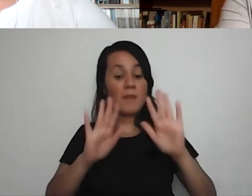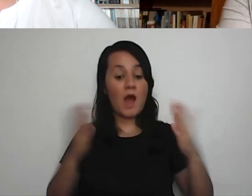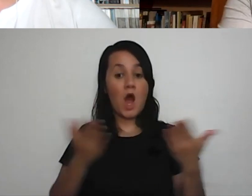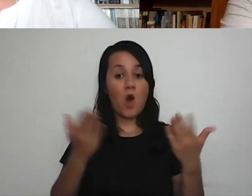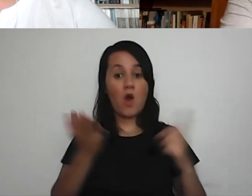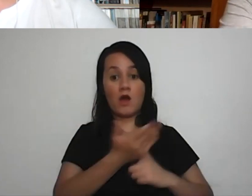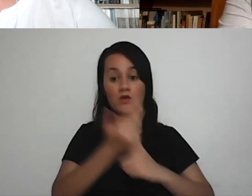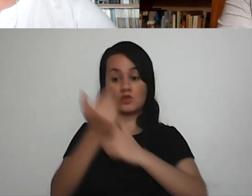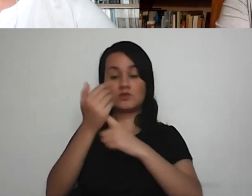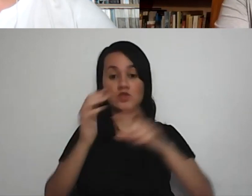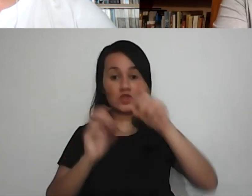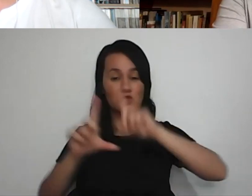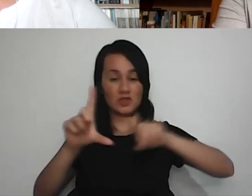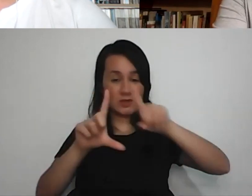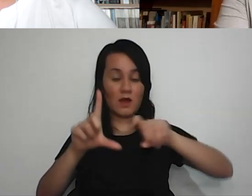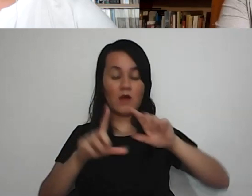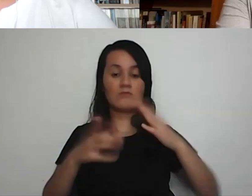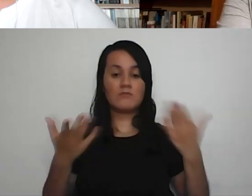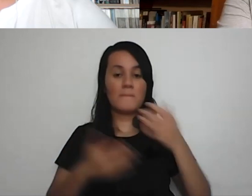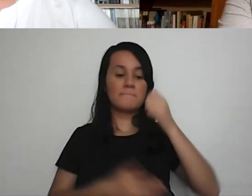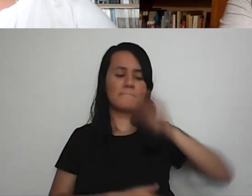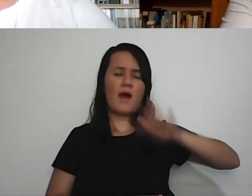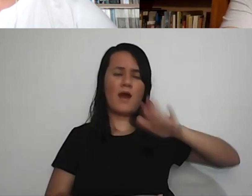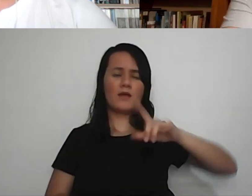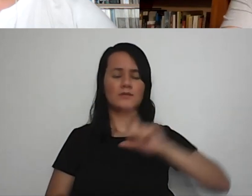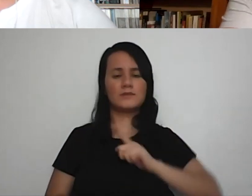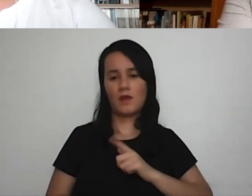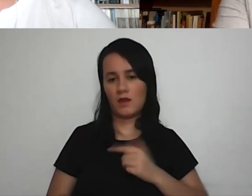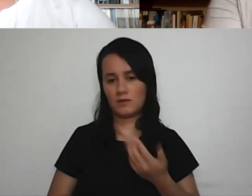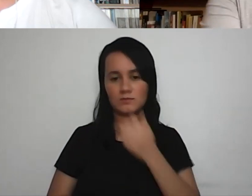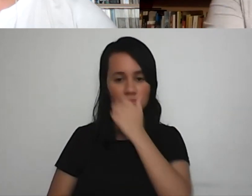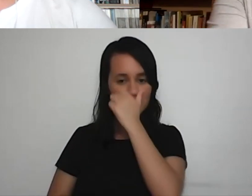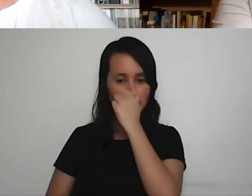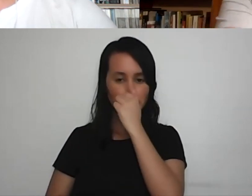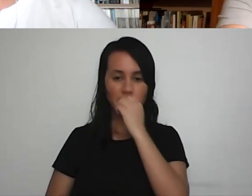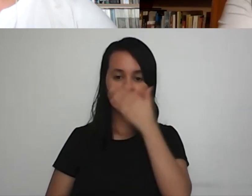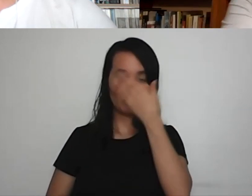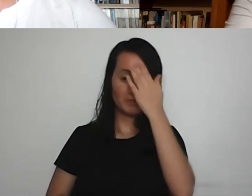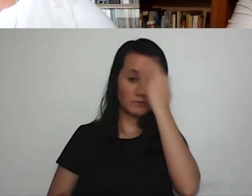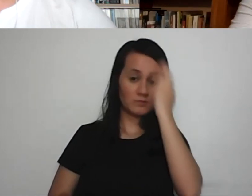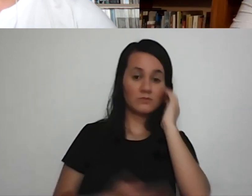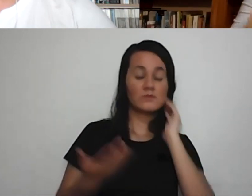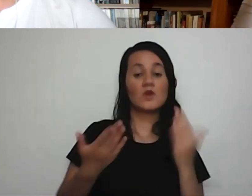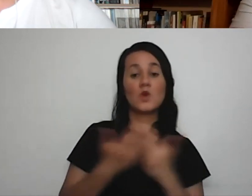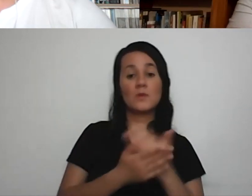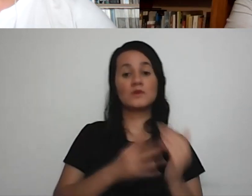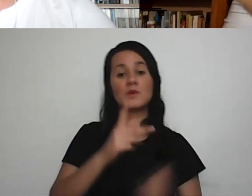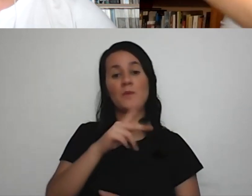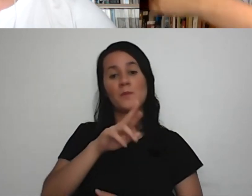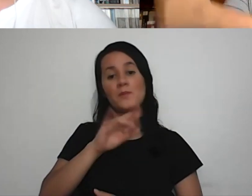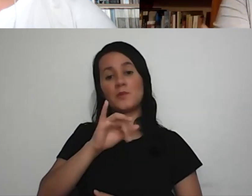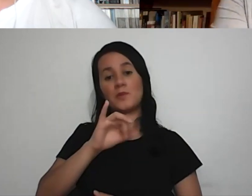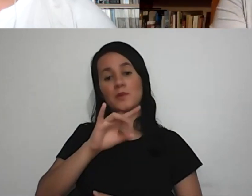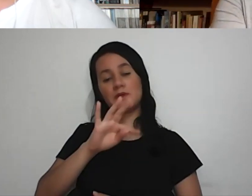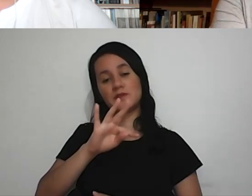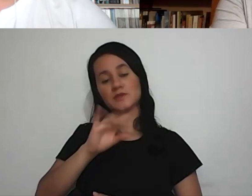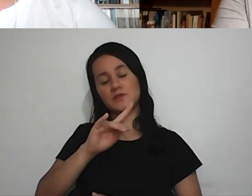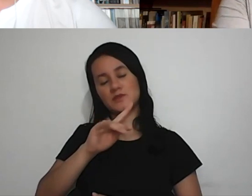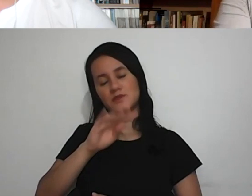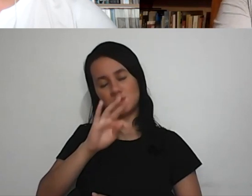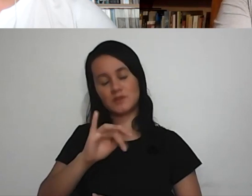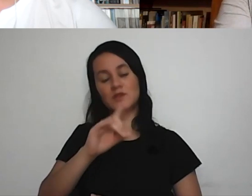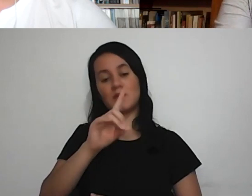isso barateou muito. E agora agora entrou até o print on demand, que é mais uma coisa assim, que você